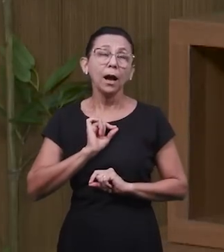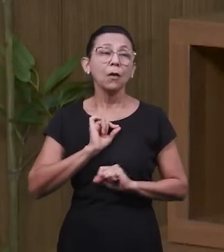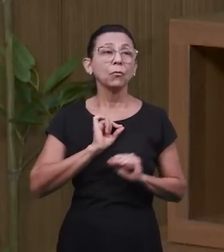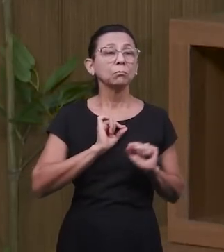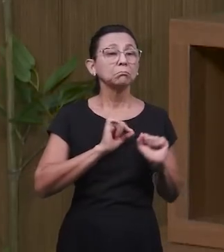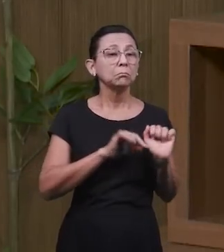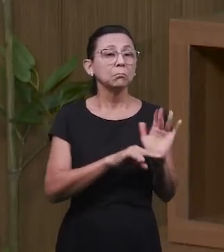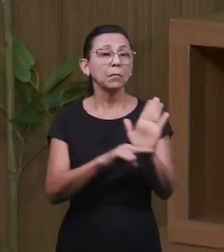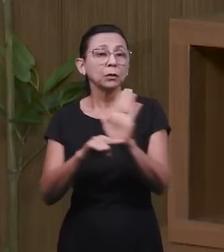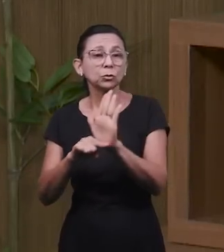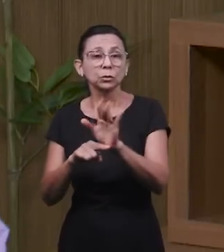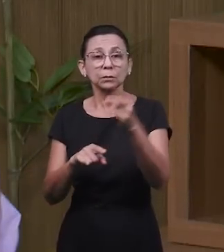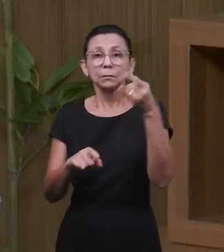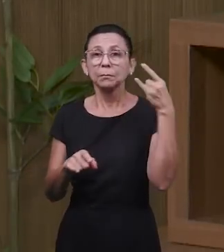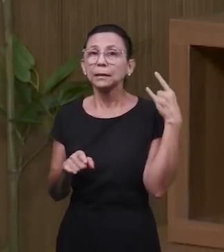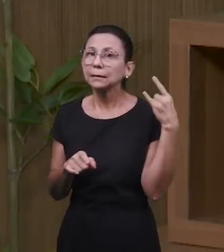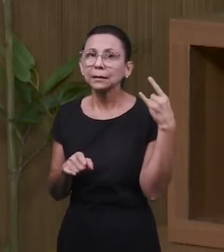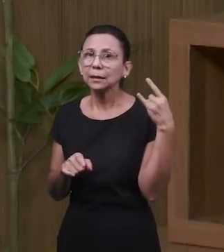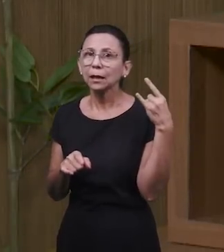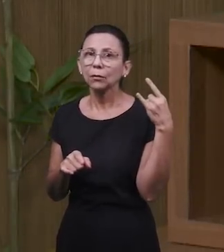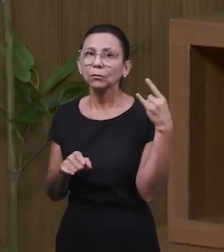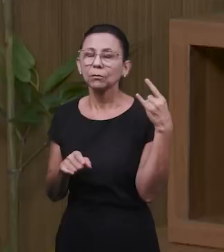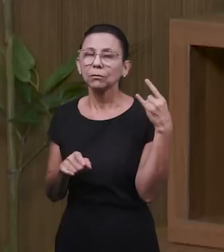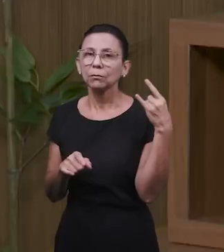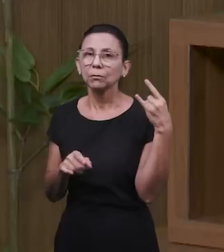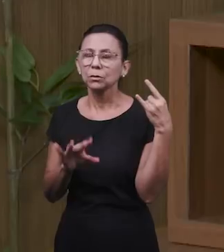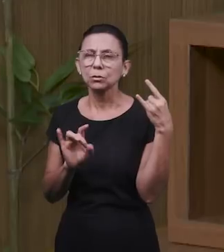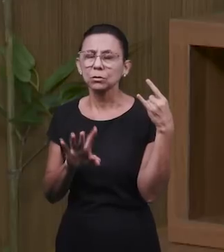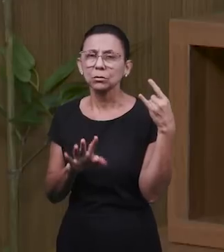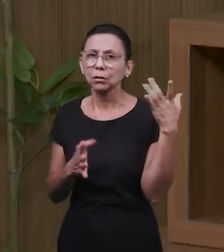socorrer alguém. E isso foi até aplicado